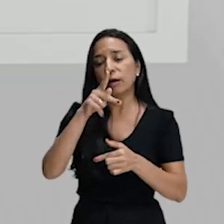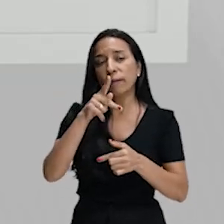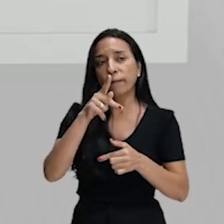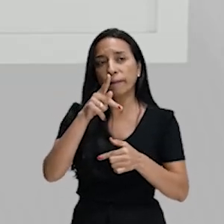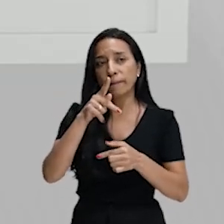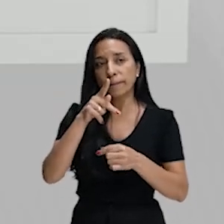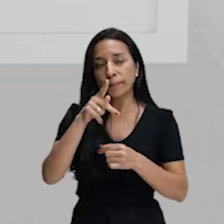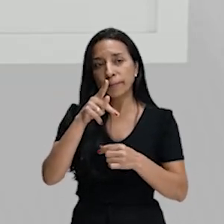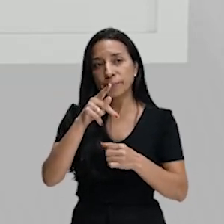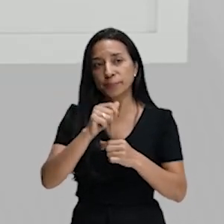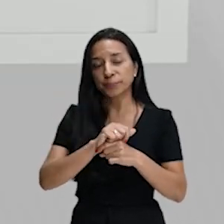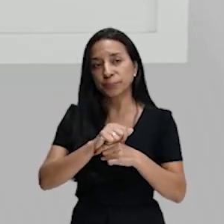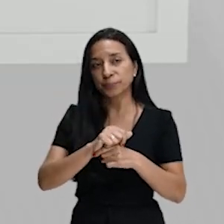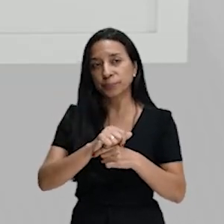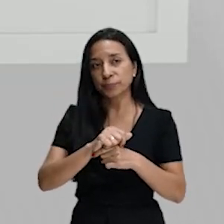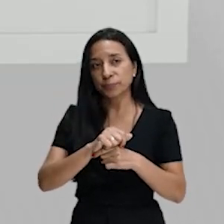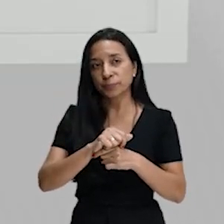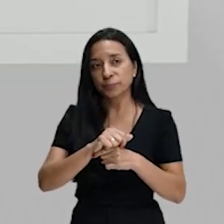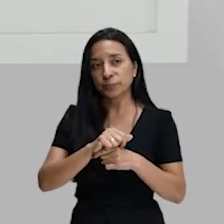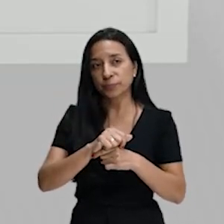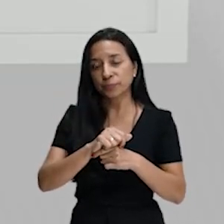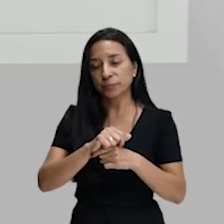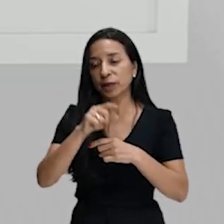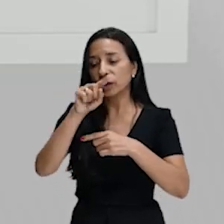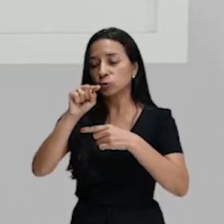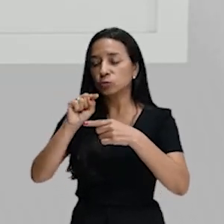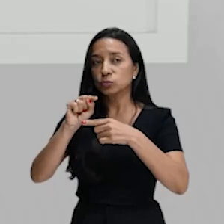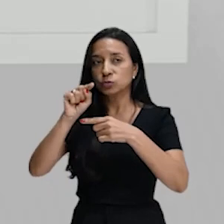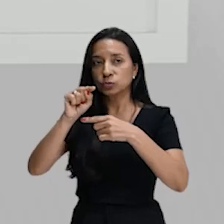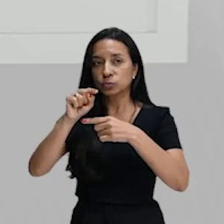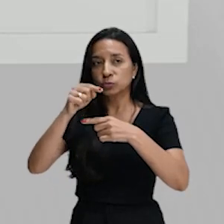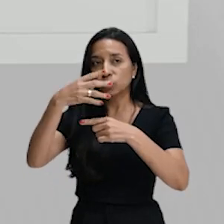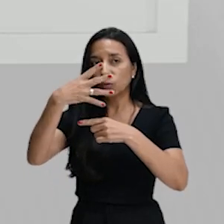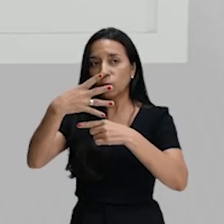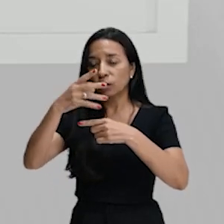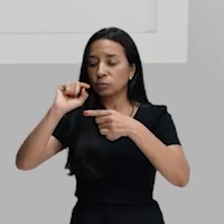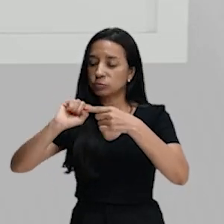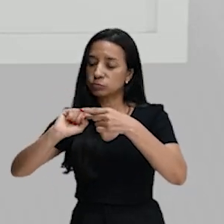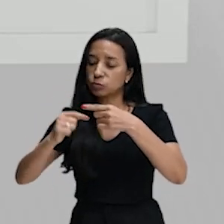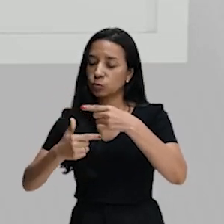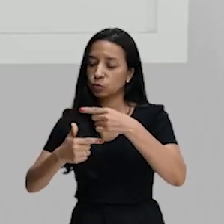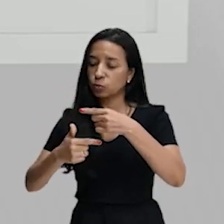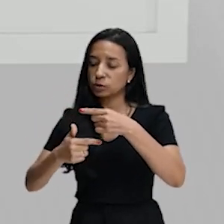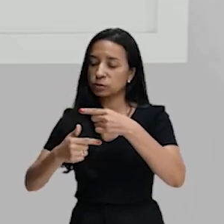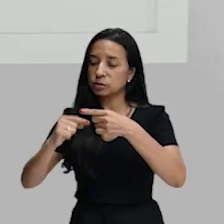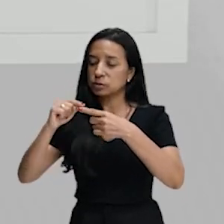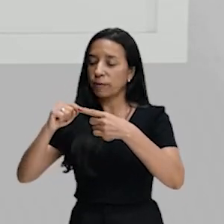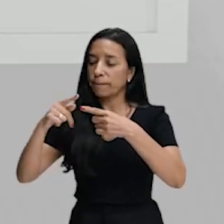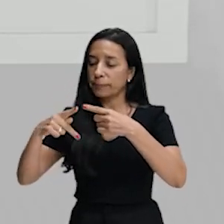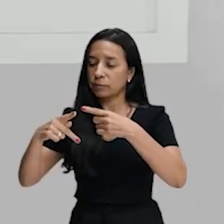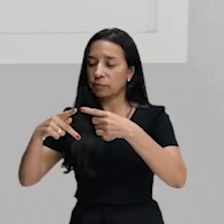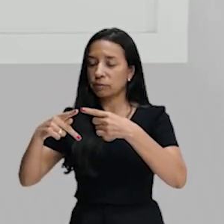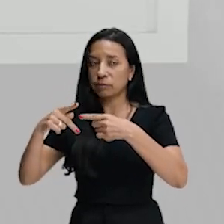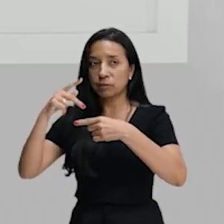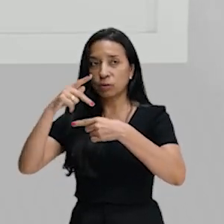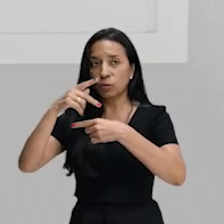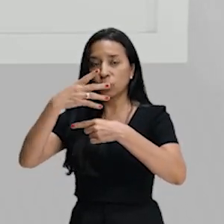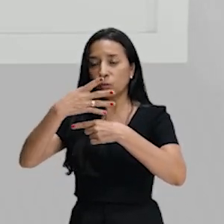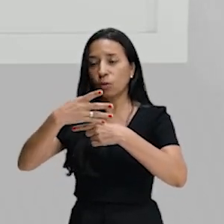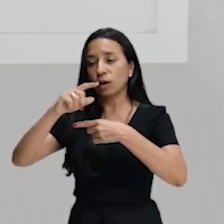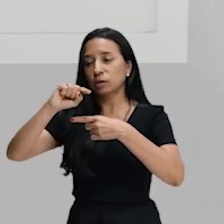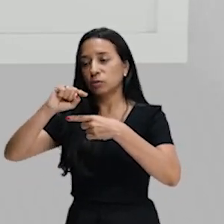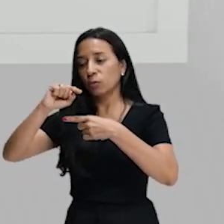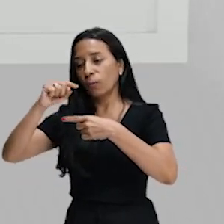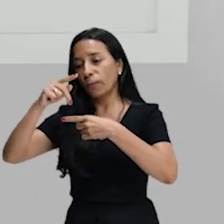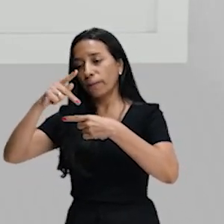2 vezes 3, é isso? 2 vezes 3 vai dar 6. E eu tenho 6